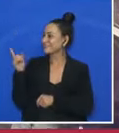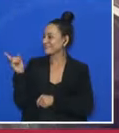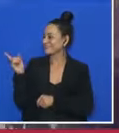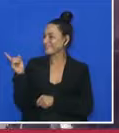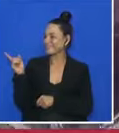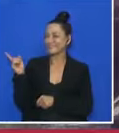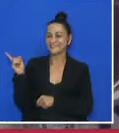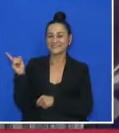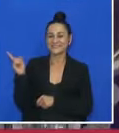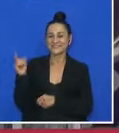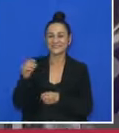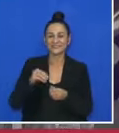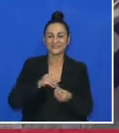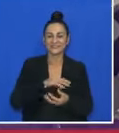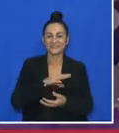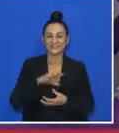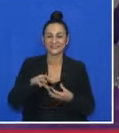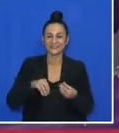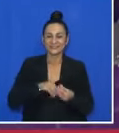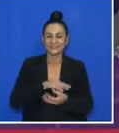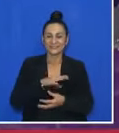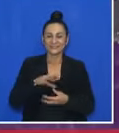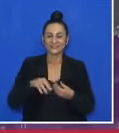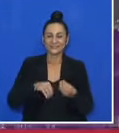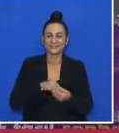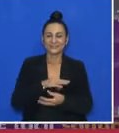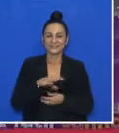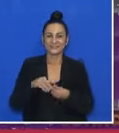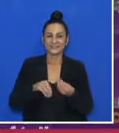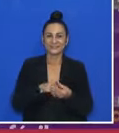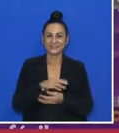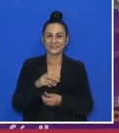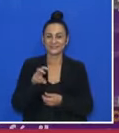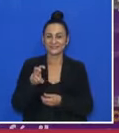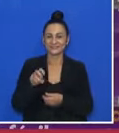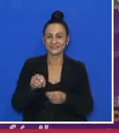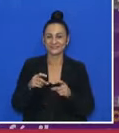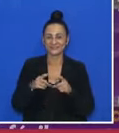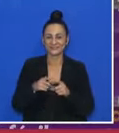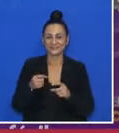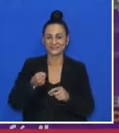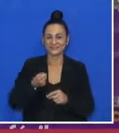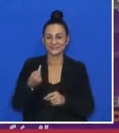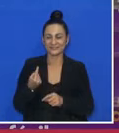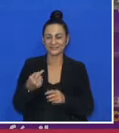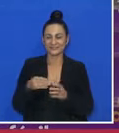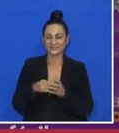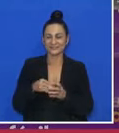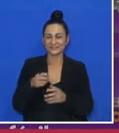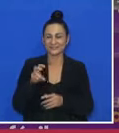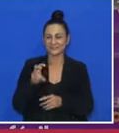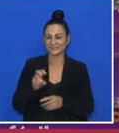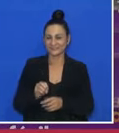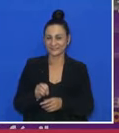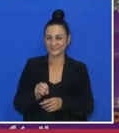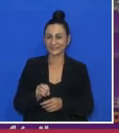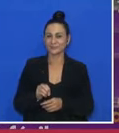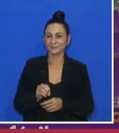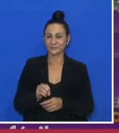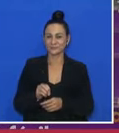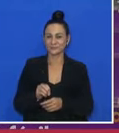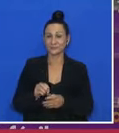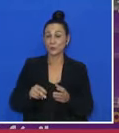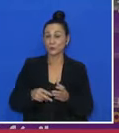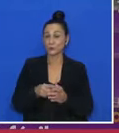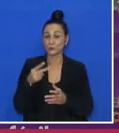Valendo! Globo recarregado, embaralhando 50 bolas numeradas de 01 a 50.